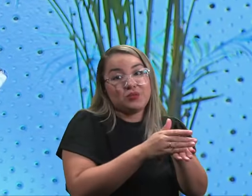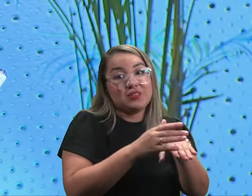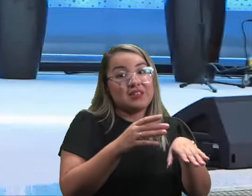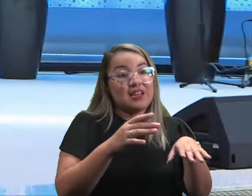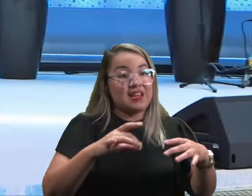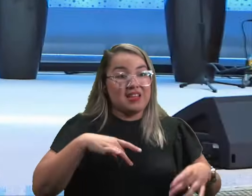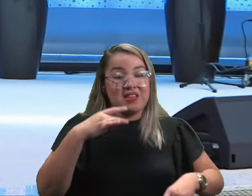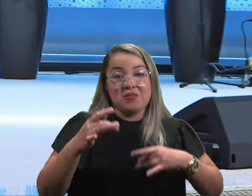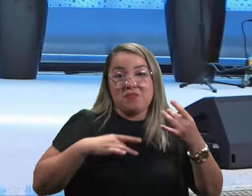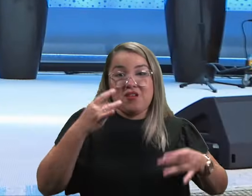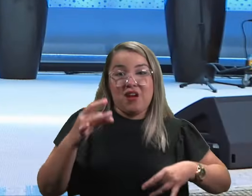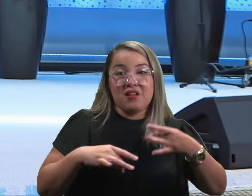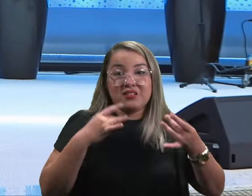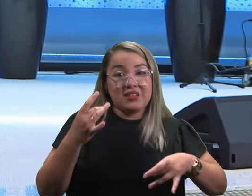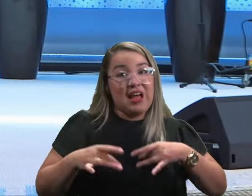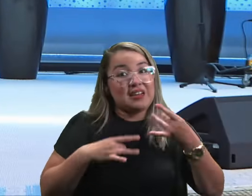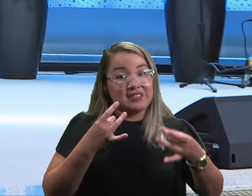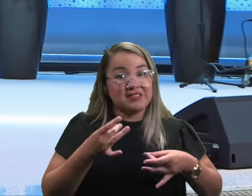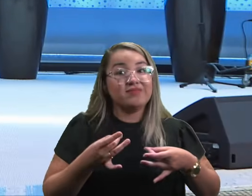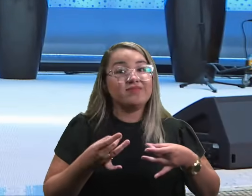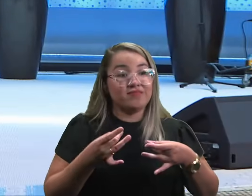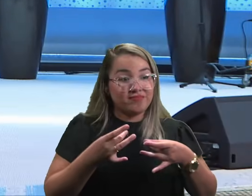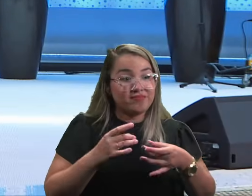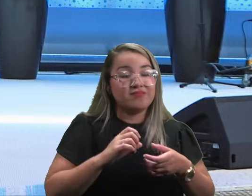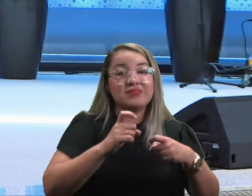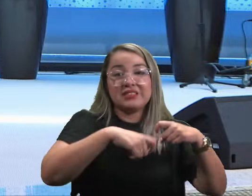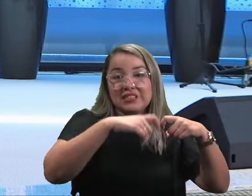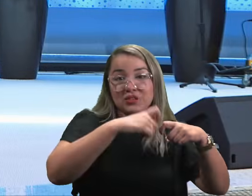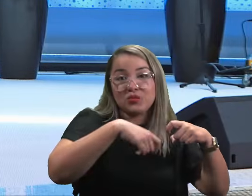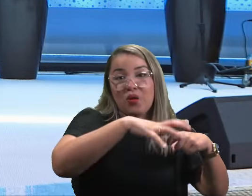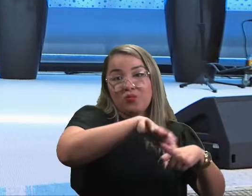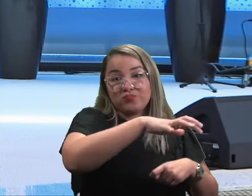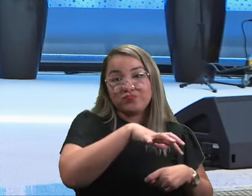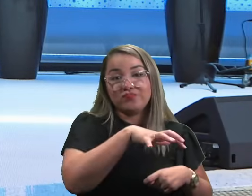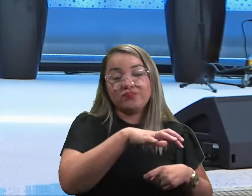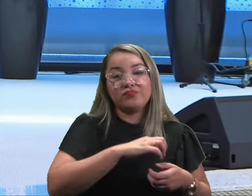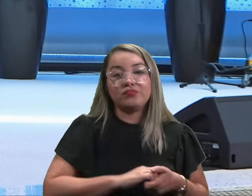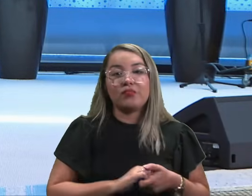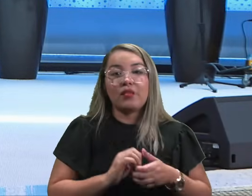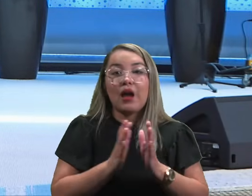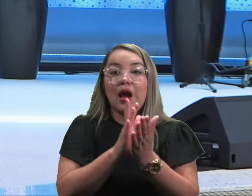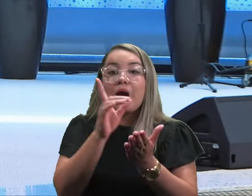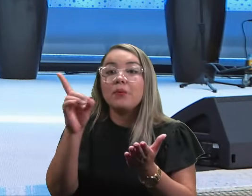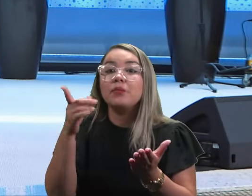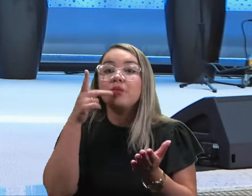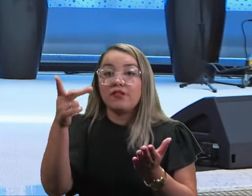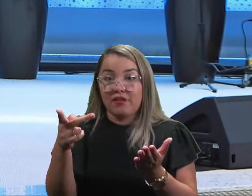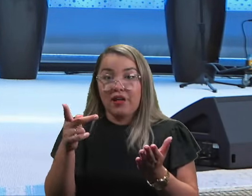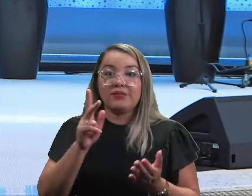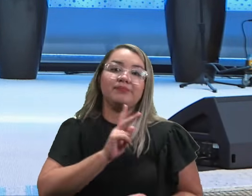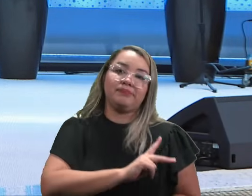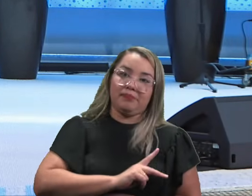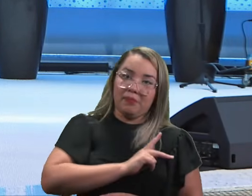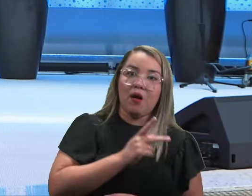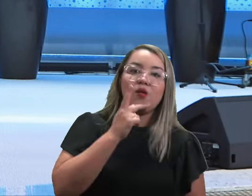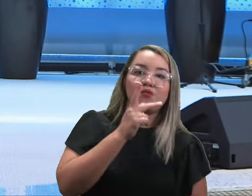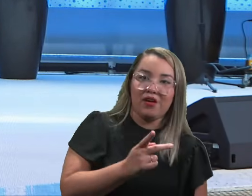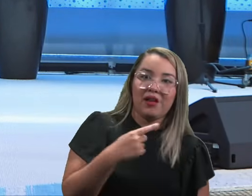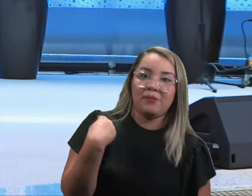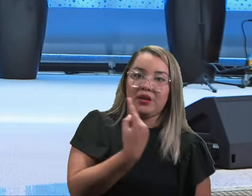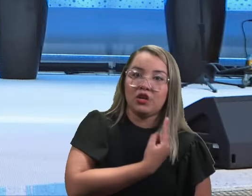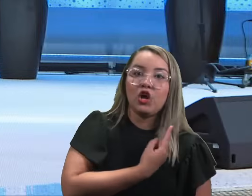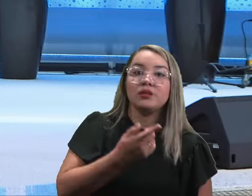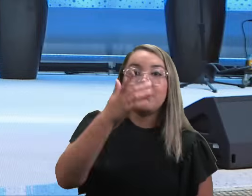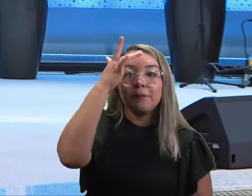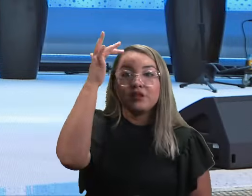imoralidades de ordem sexual. E a Bíblia diz, Paulo diz a nós, que os